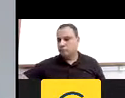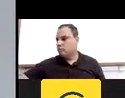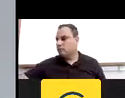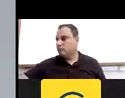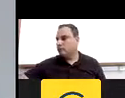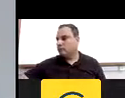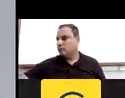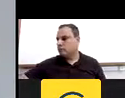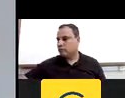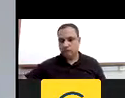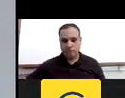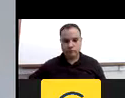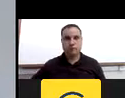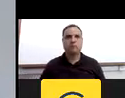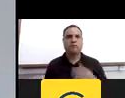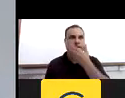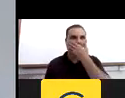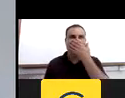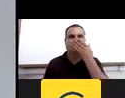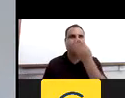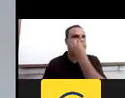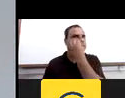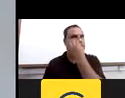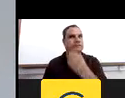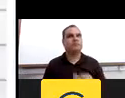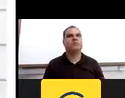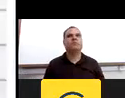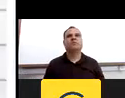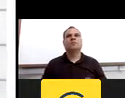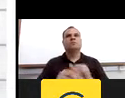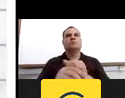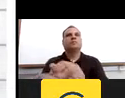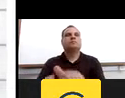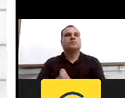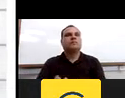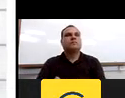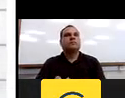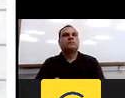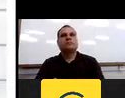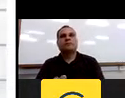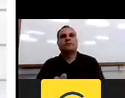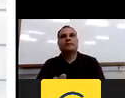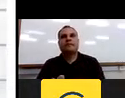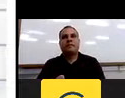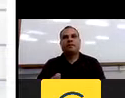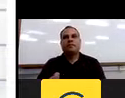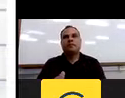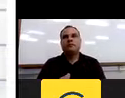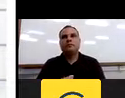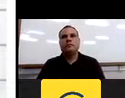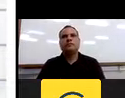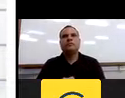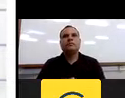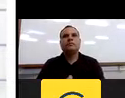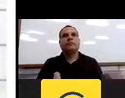de socialização, porém, você cria com esse processo uma dualidade. Essa dualidade educacional ela vai estar